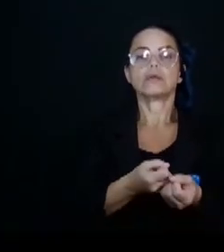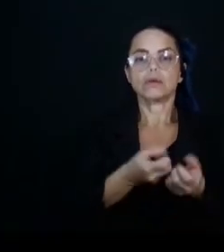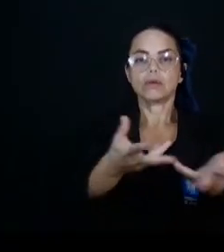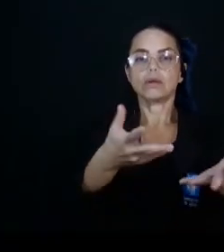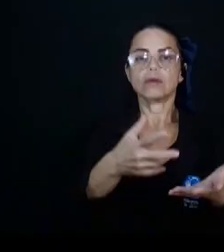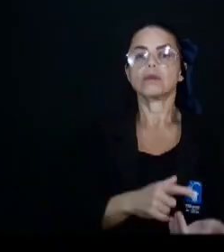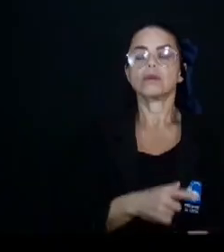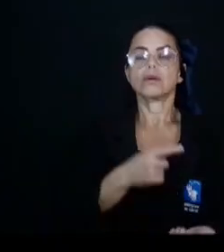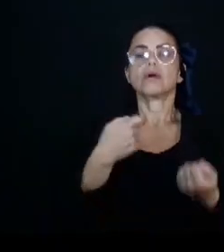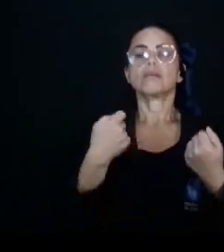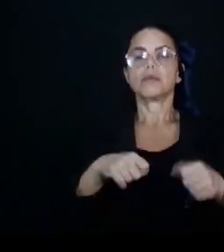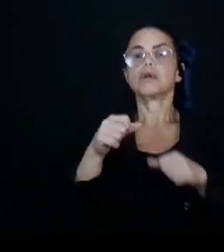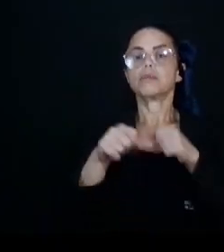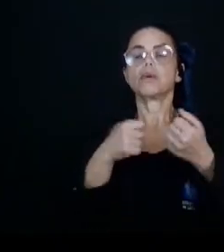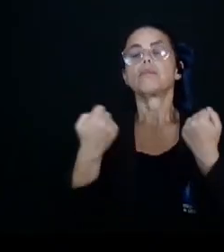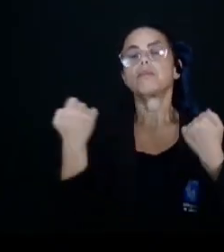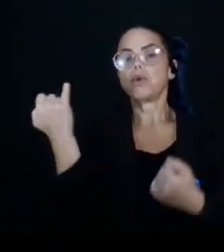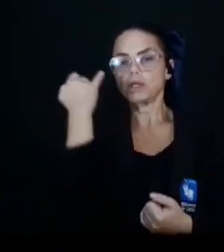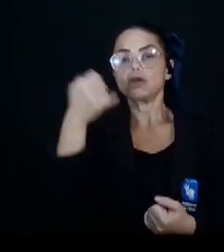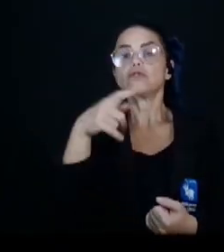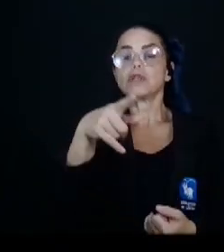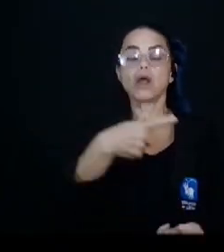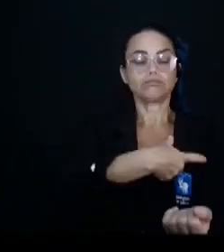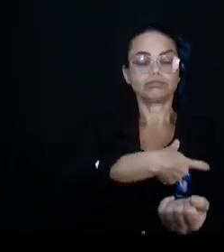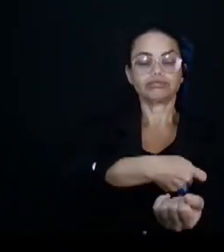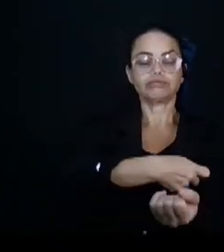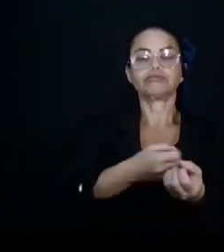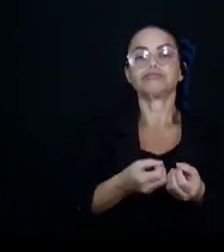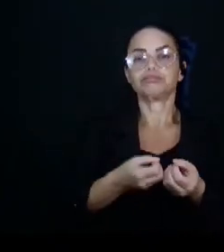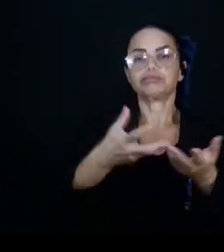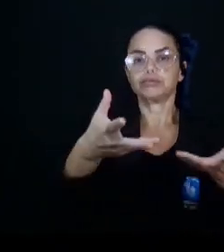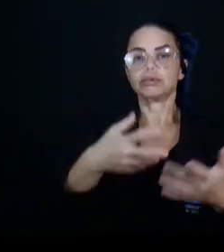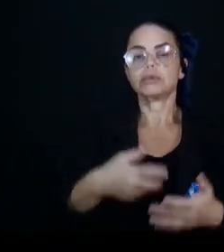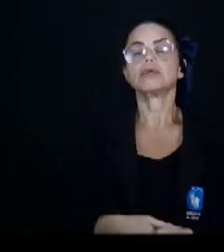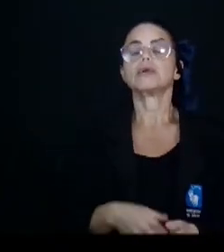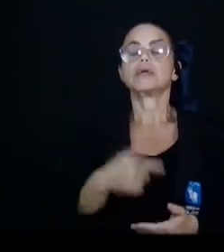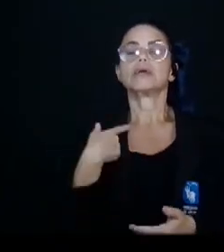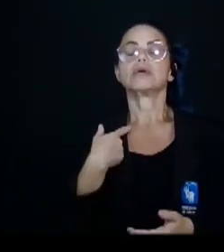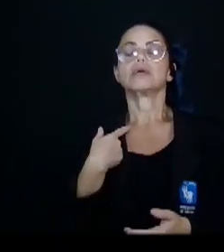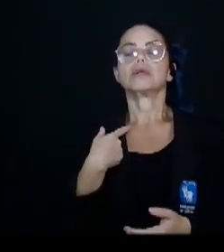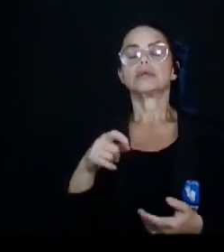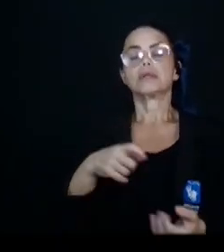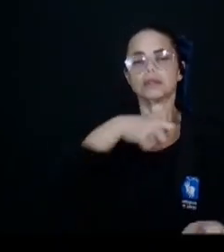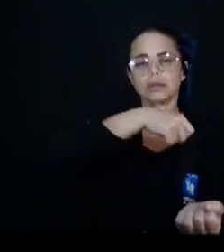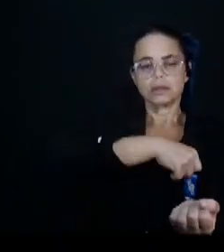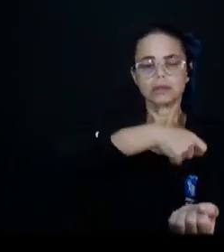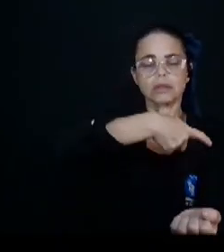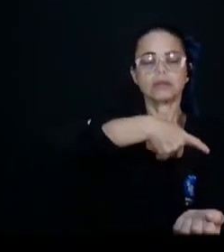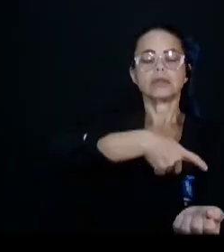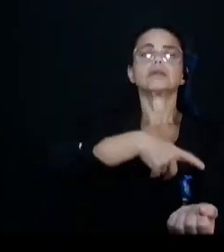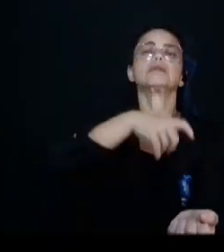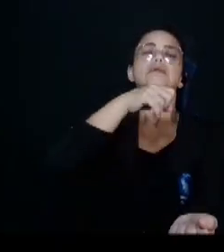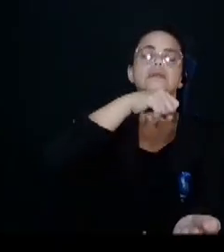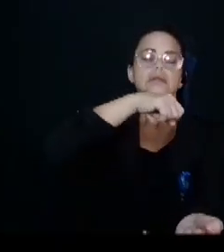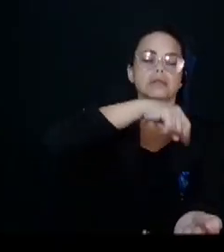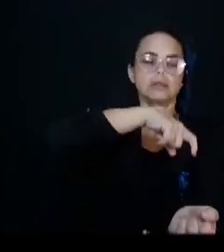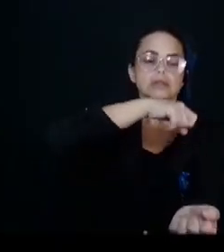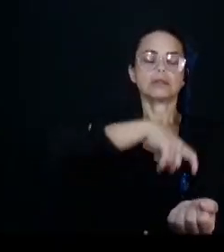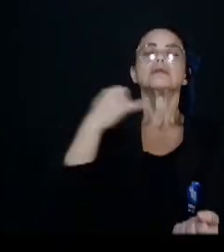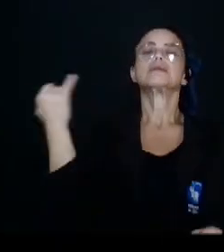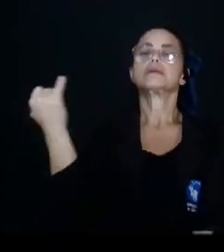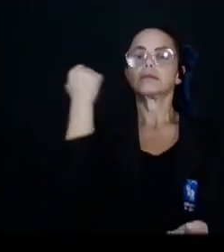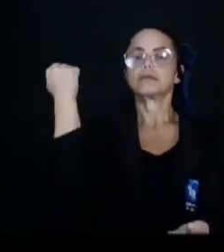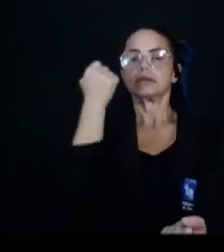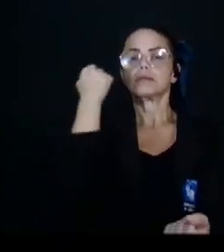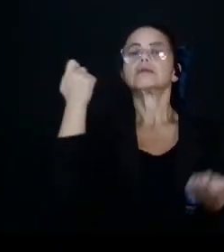outros tipos de câncer, que têm quimioterapias mais intensivas, eles podem ter, né, efeitos lá